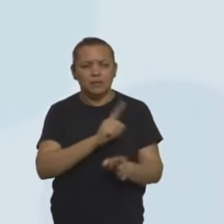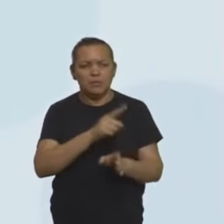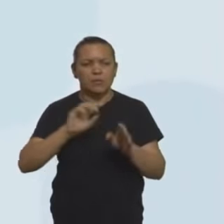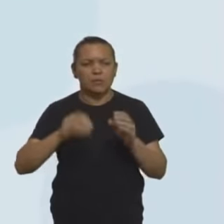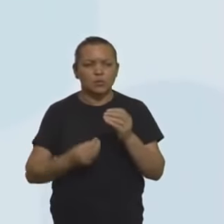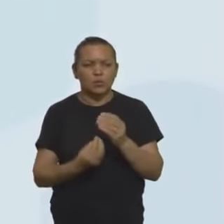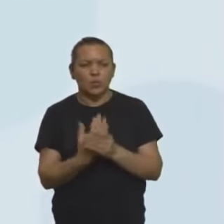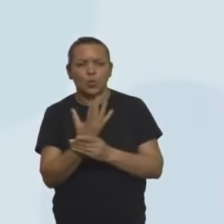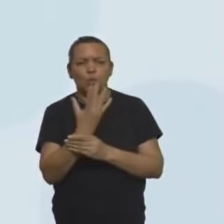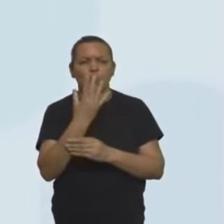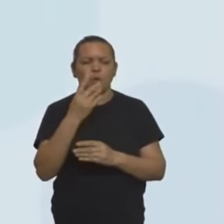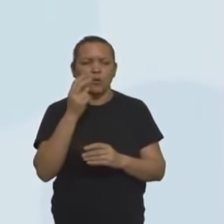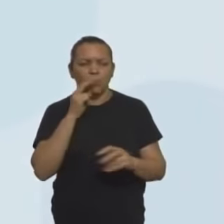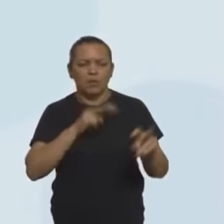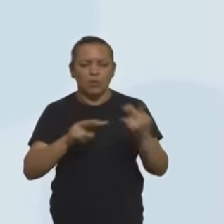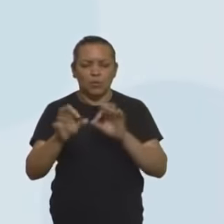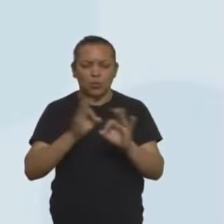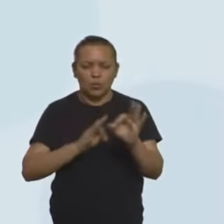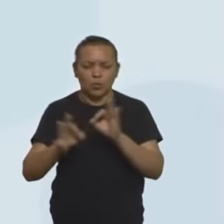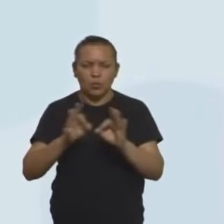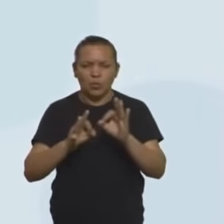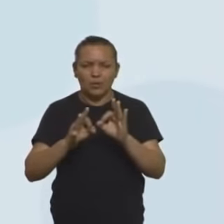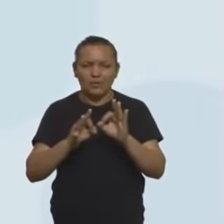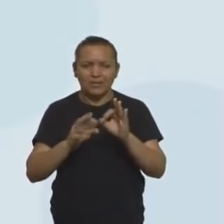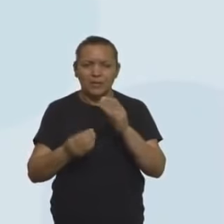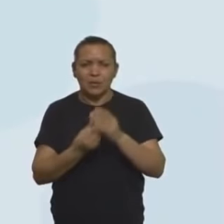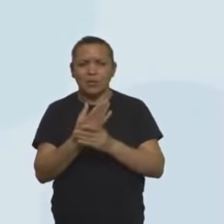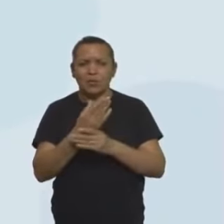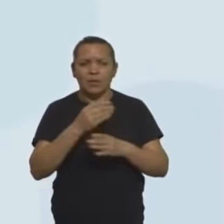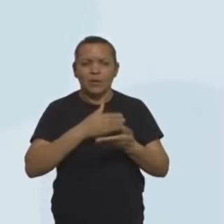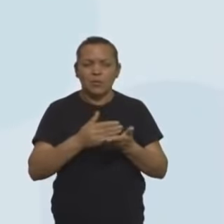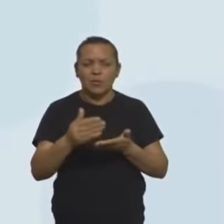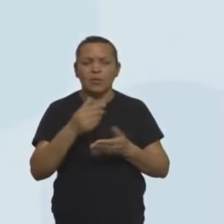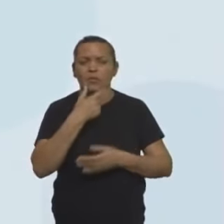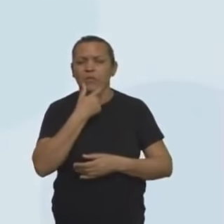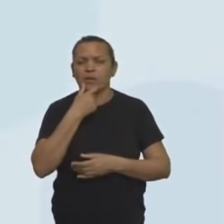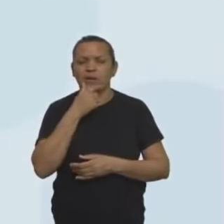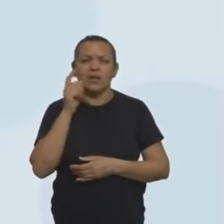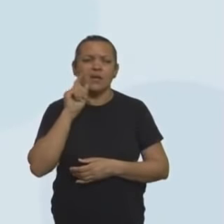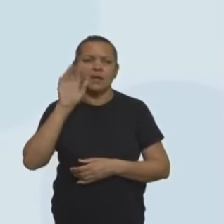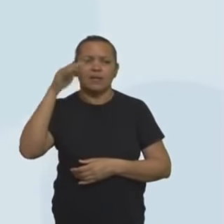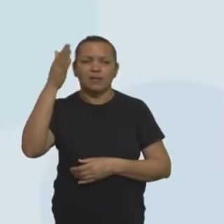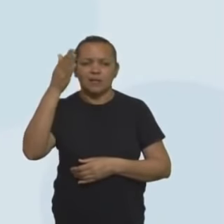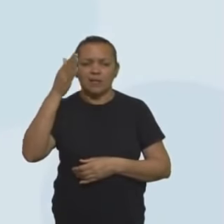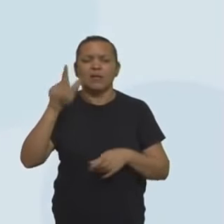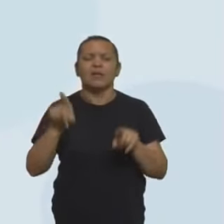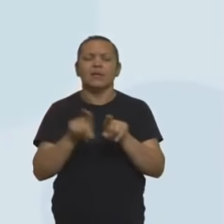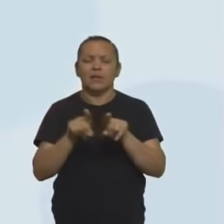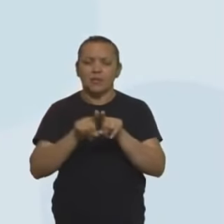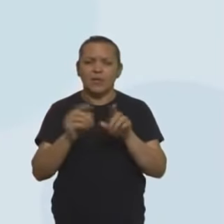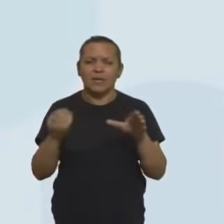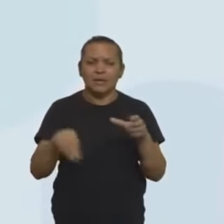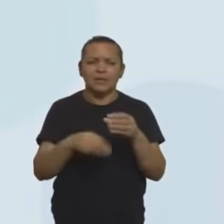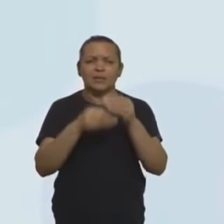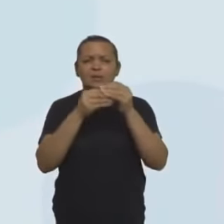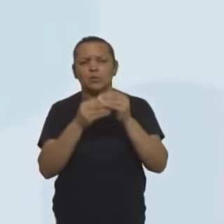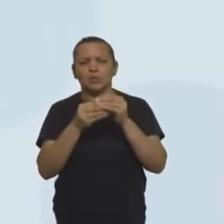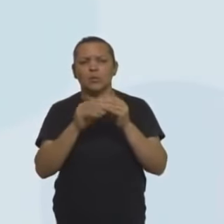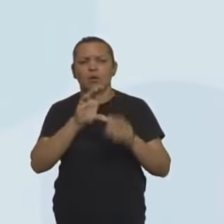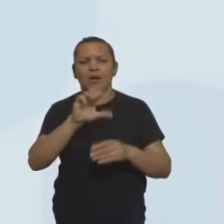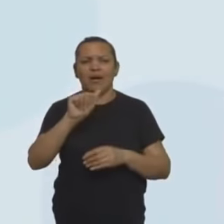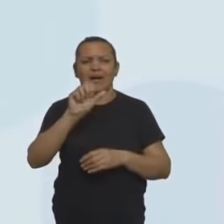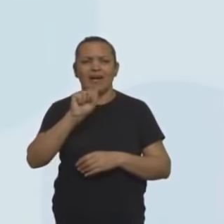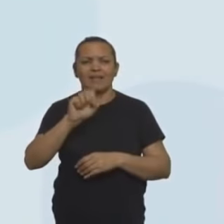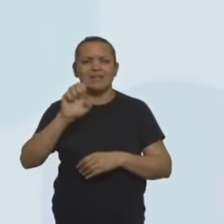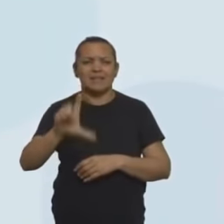criados, essa organização que deu origem ao programa em inglês, também faz parte da organização que deu origem ao CASEL,